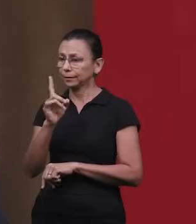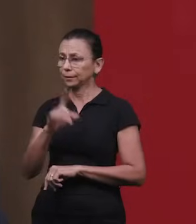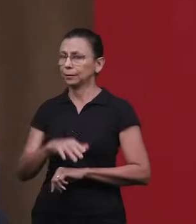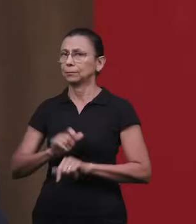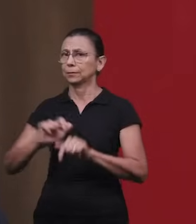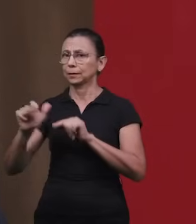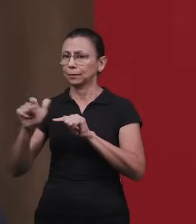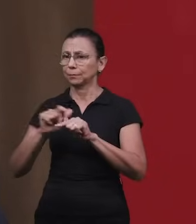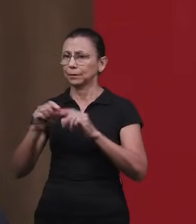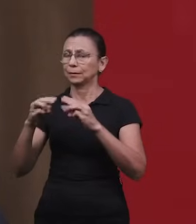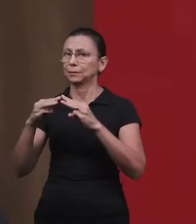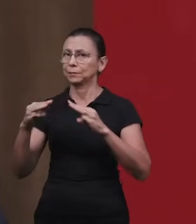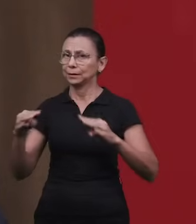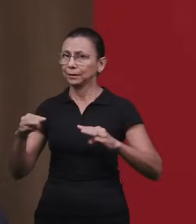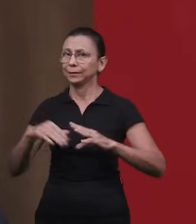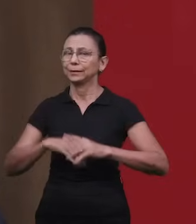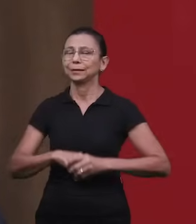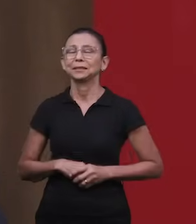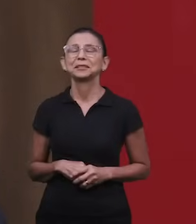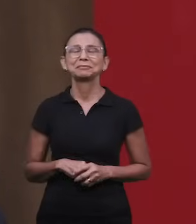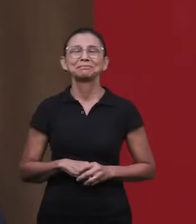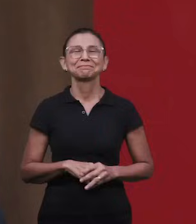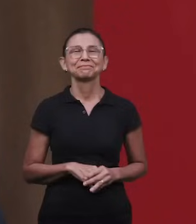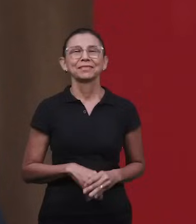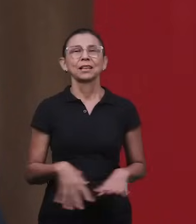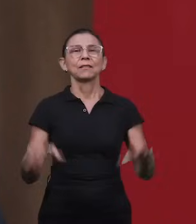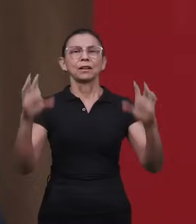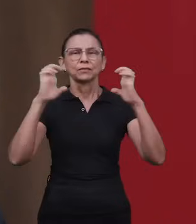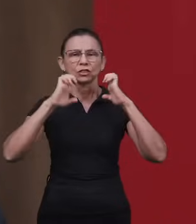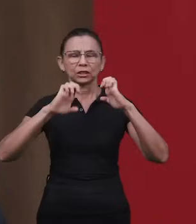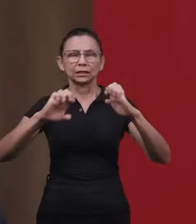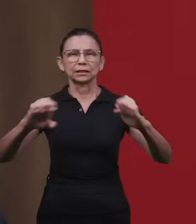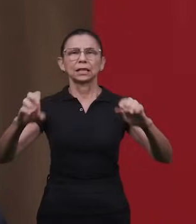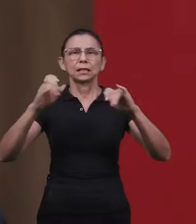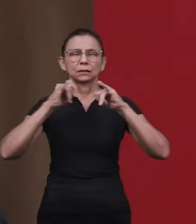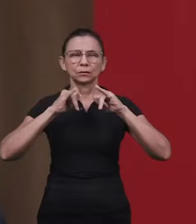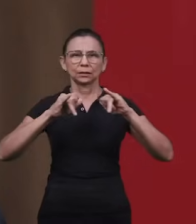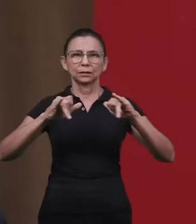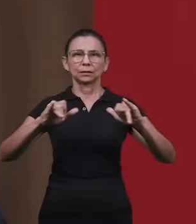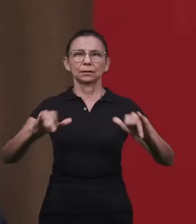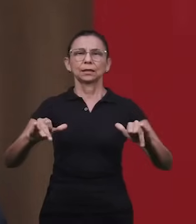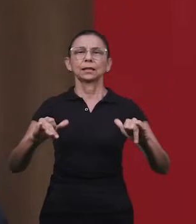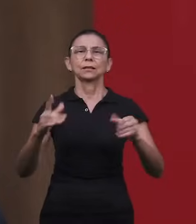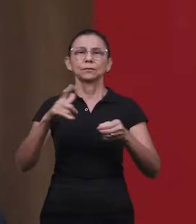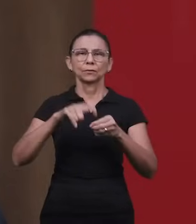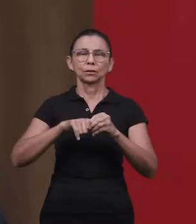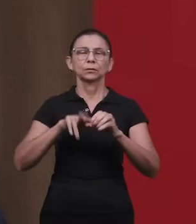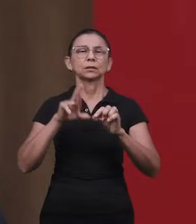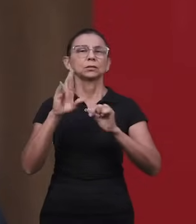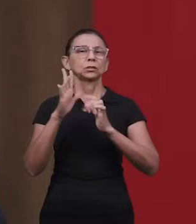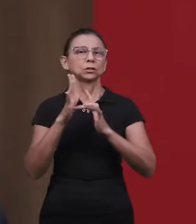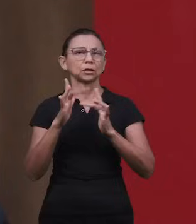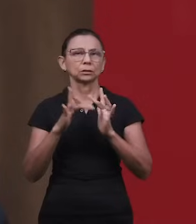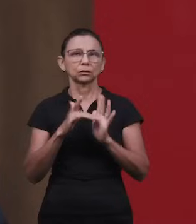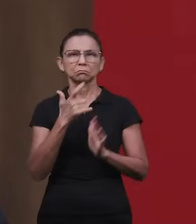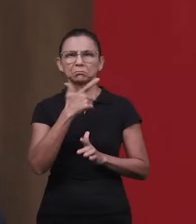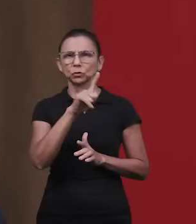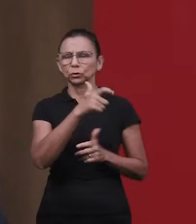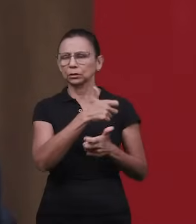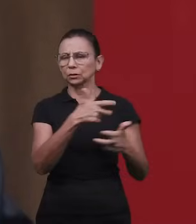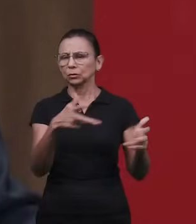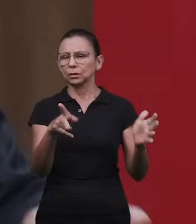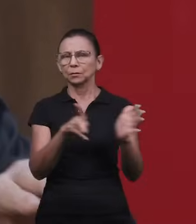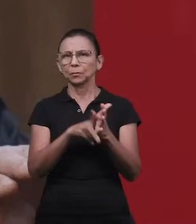é evangelizar, que é anunciar o evangelho, pregar o Senhor. E o resto deixa por conta dele, não é ocupação